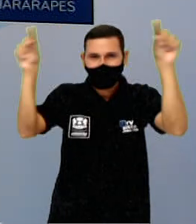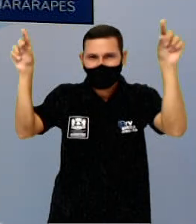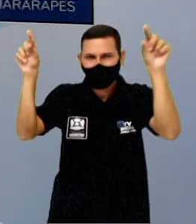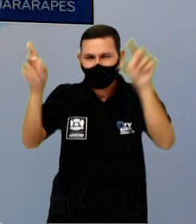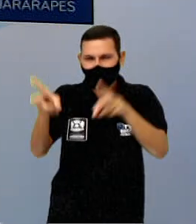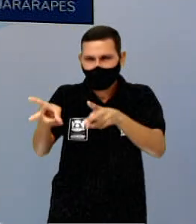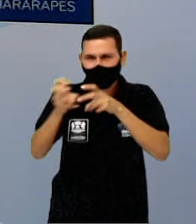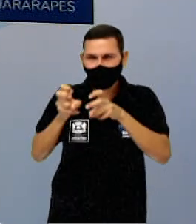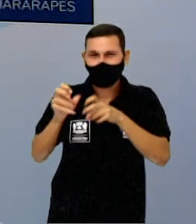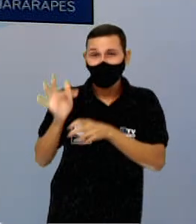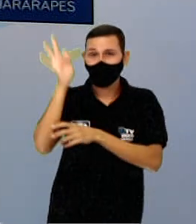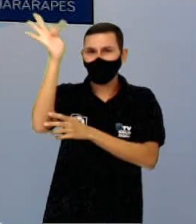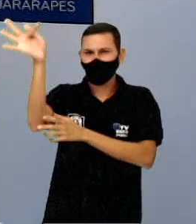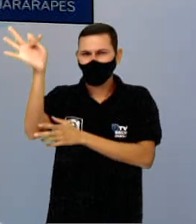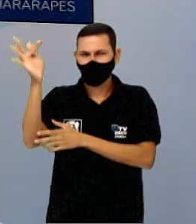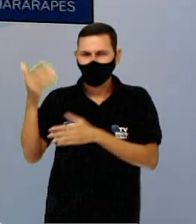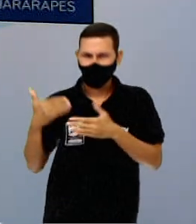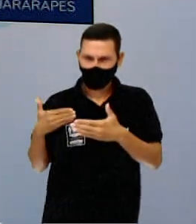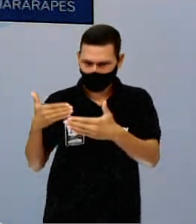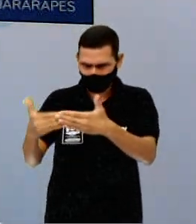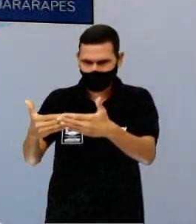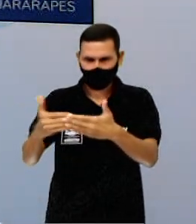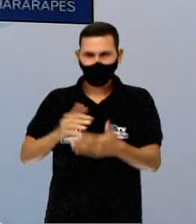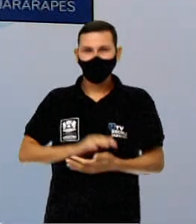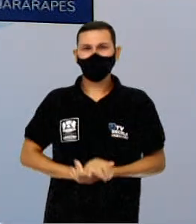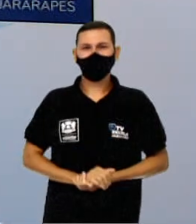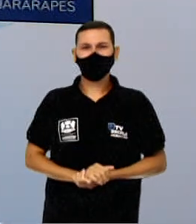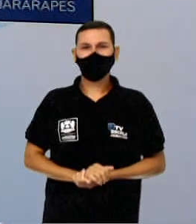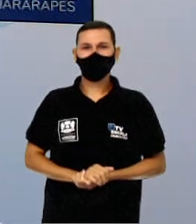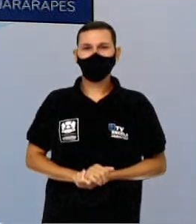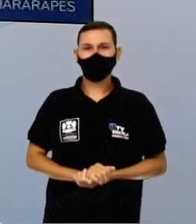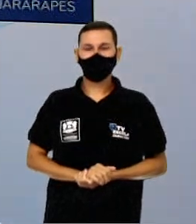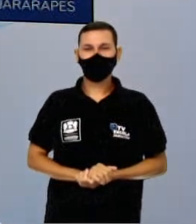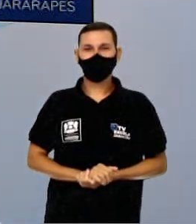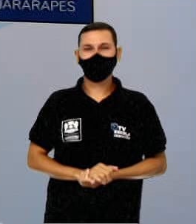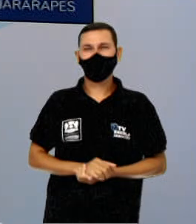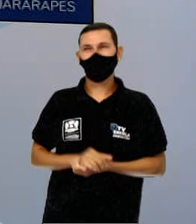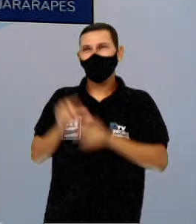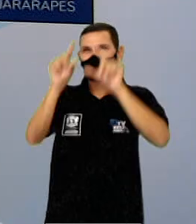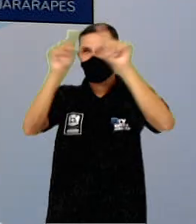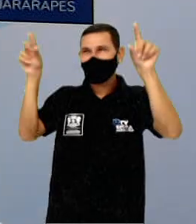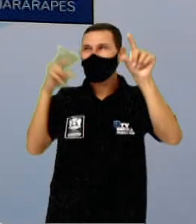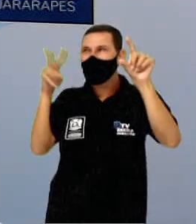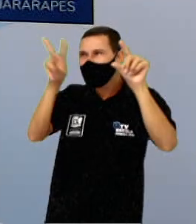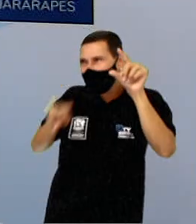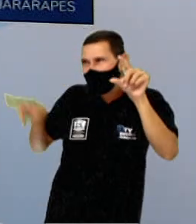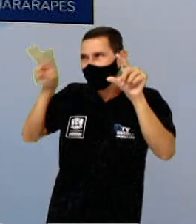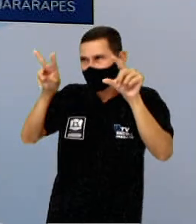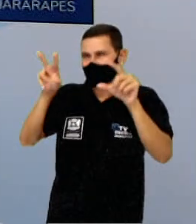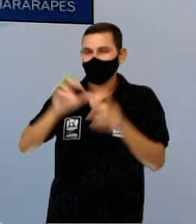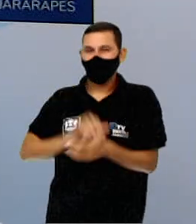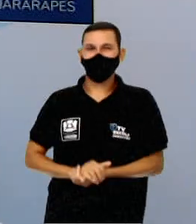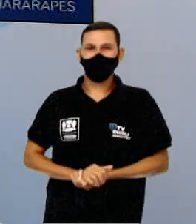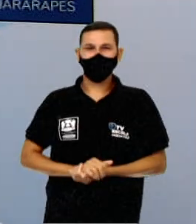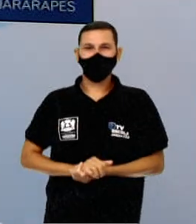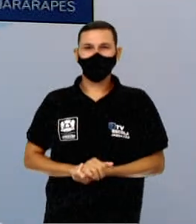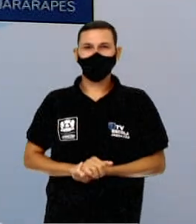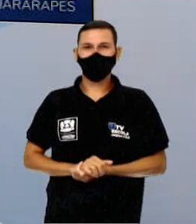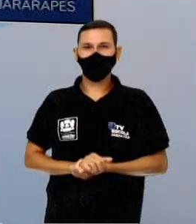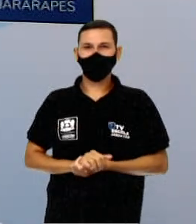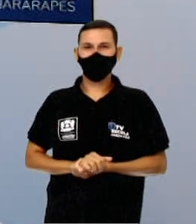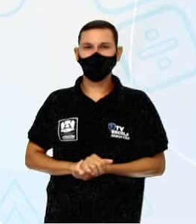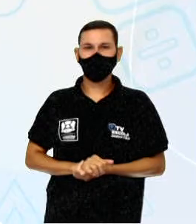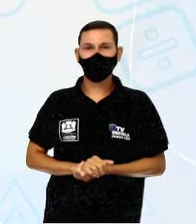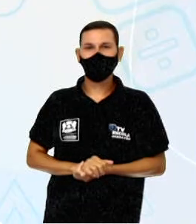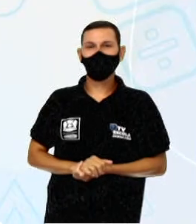futuro imediato né no futuro com Going to no caso I'm going to vezes China next year Ou